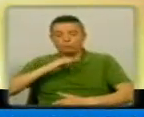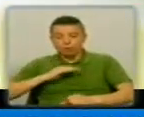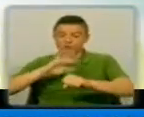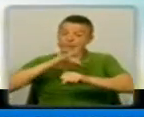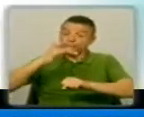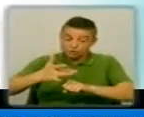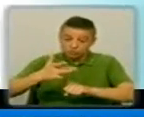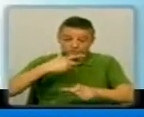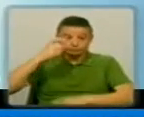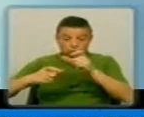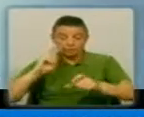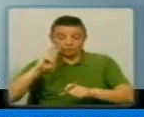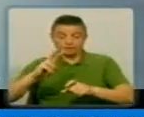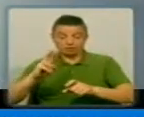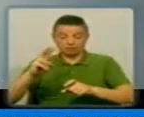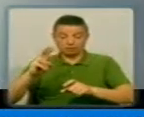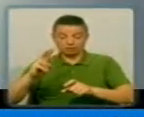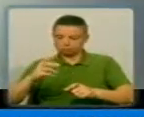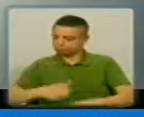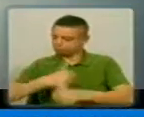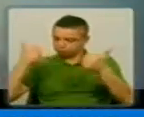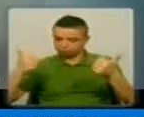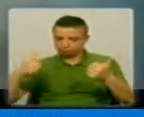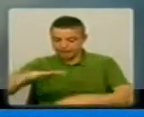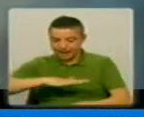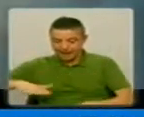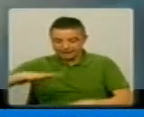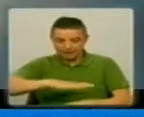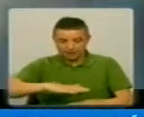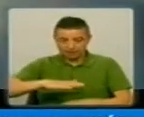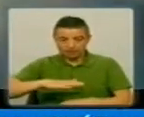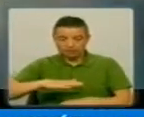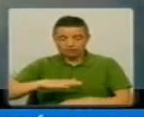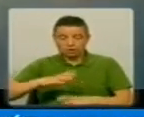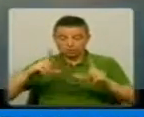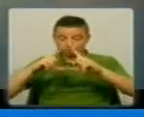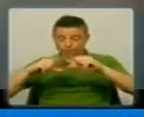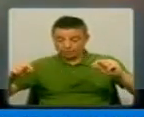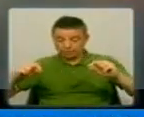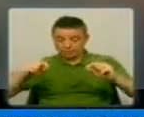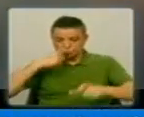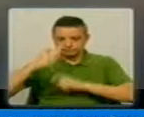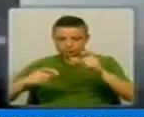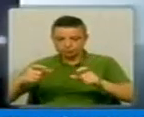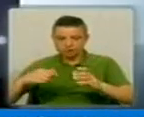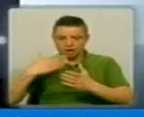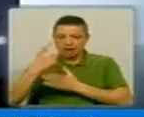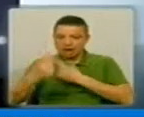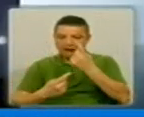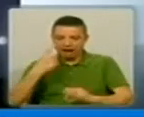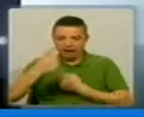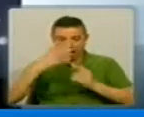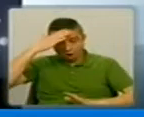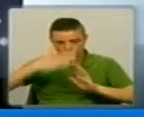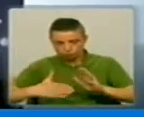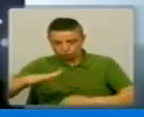é extremamente bem-vinda e produtiva na área da astronomia. O que fizeram estes astrónomos japoneses foi dar a indicação que algo estava a acontecer